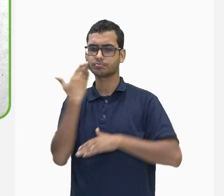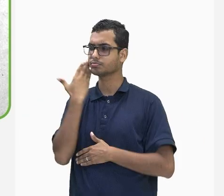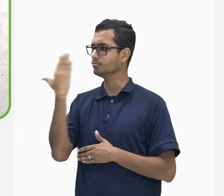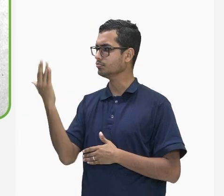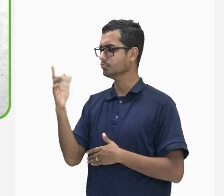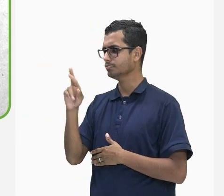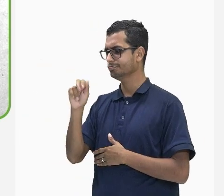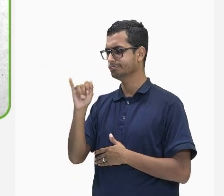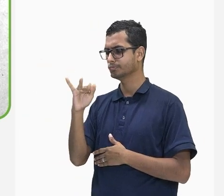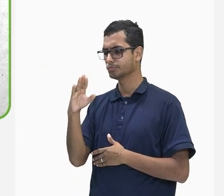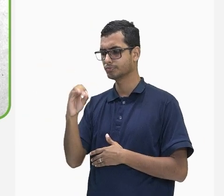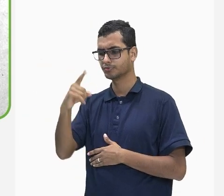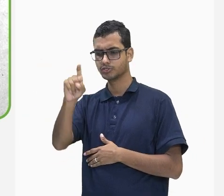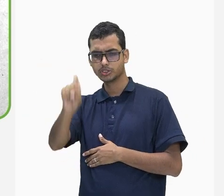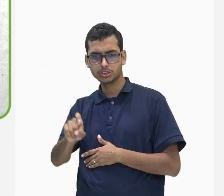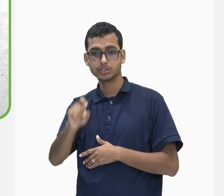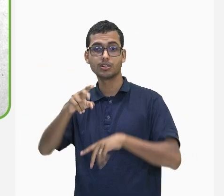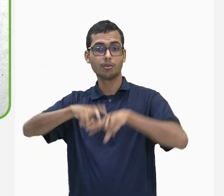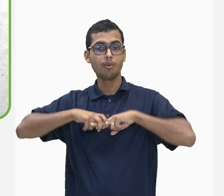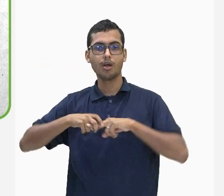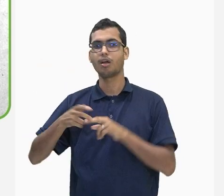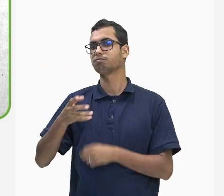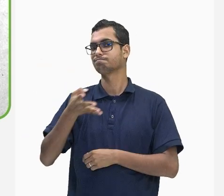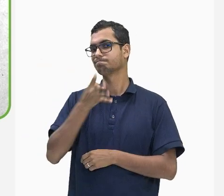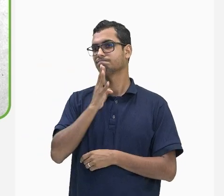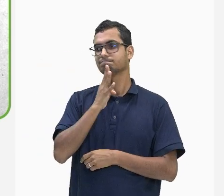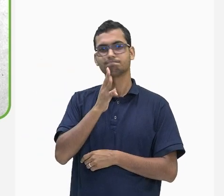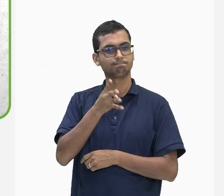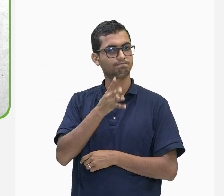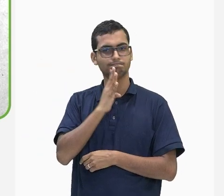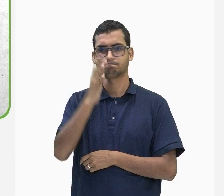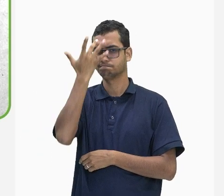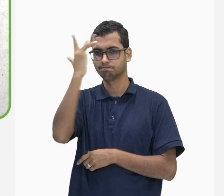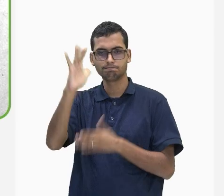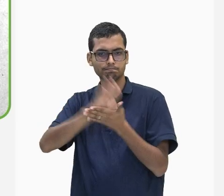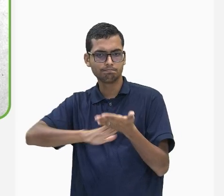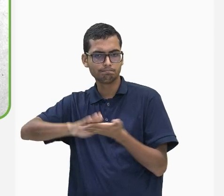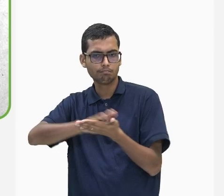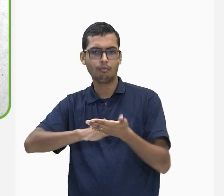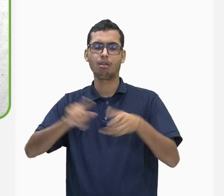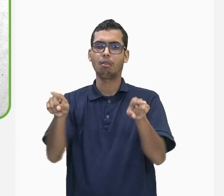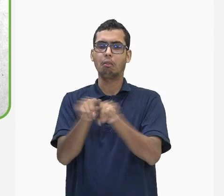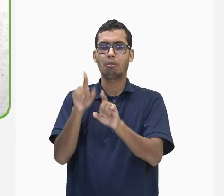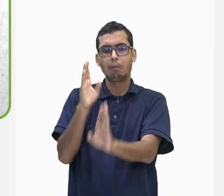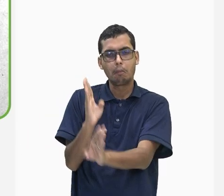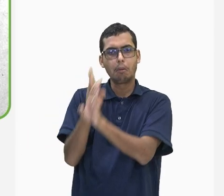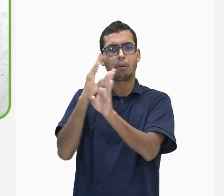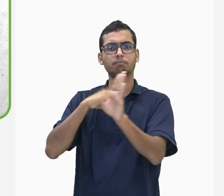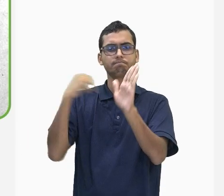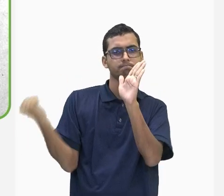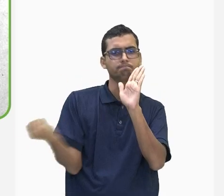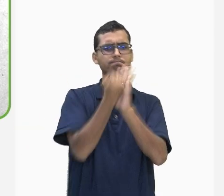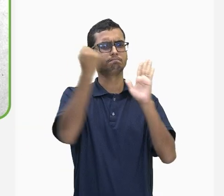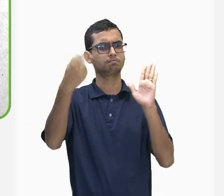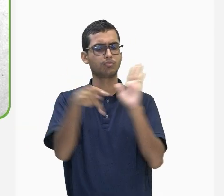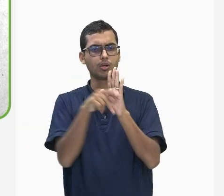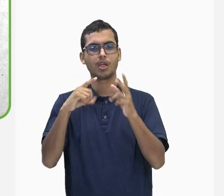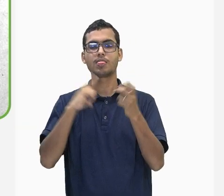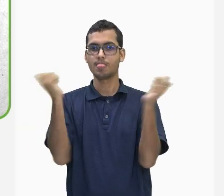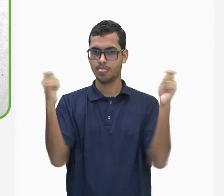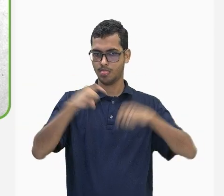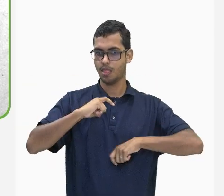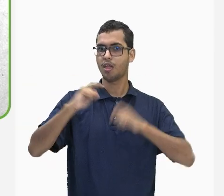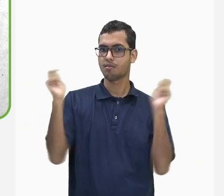raio-x, X de desconhecido. Essa descoberta foi um marco, pois mostrou que existiam radiações além da luz